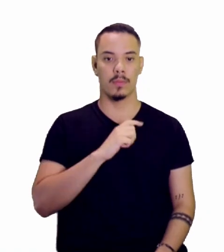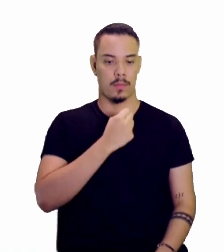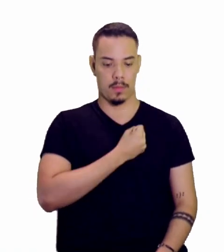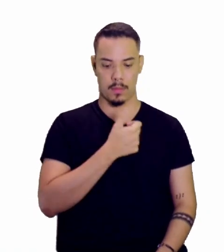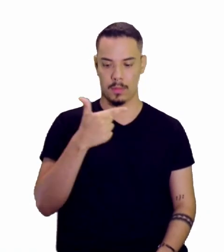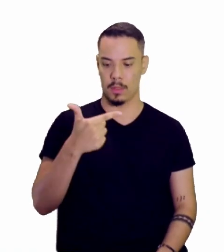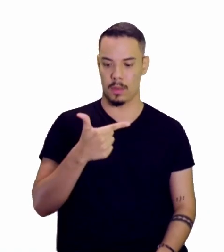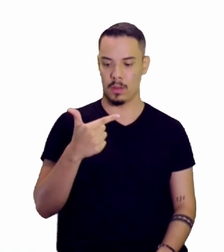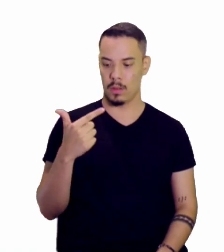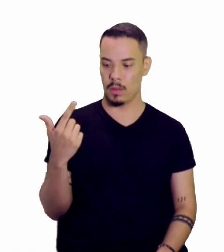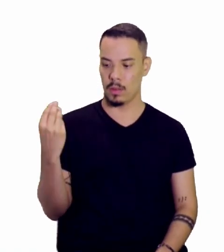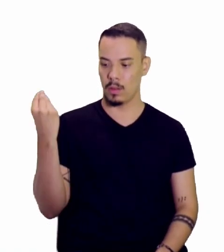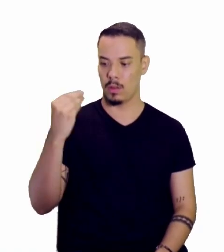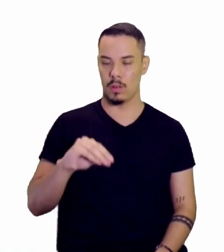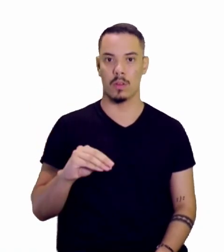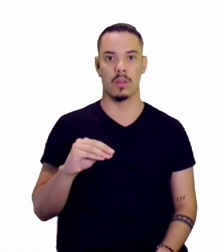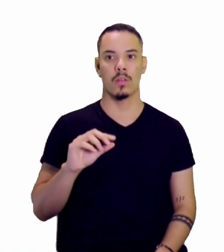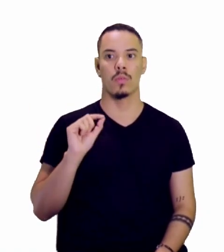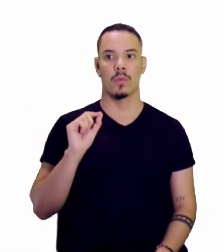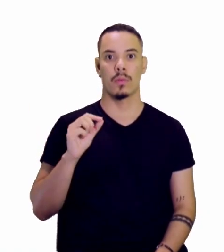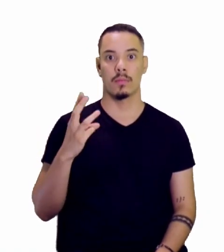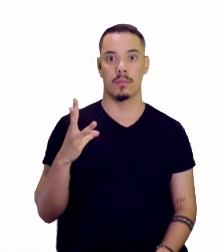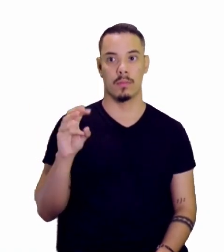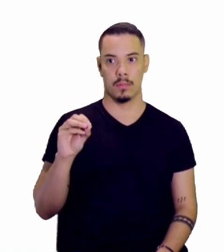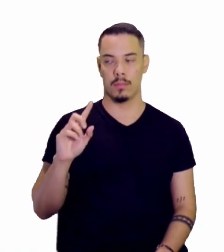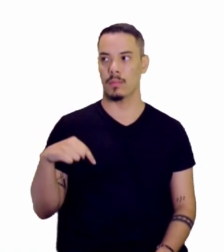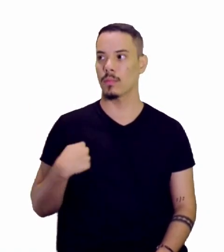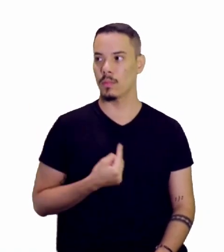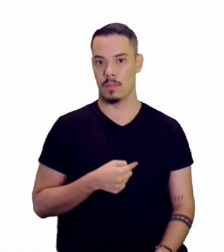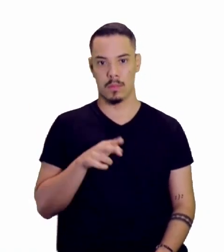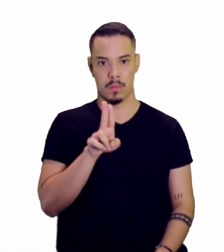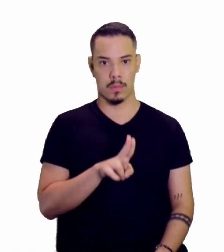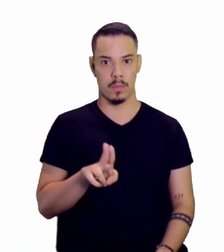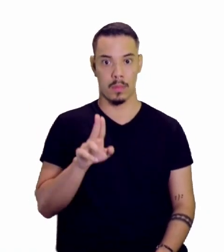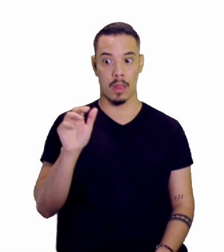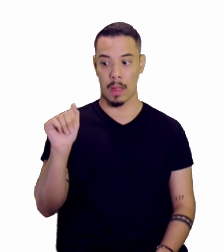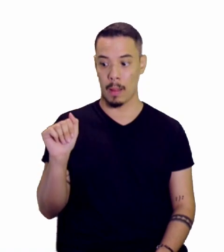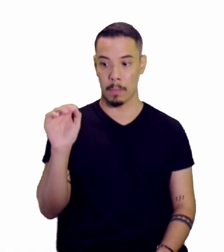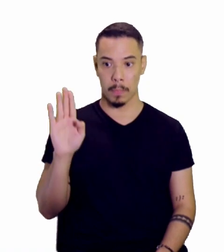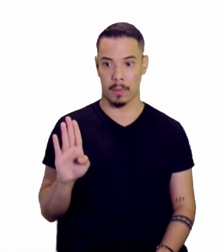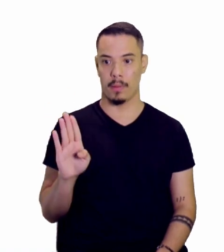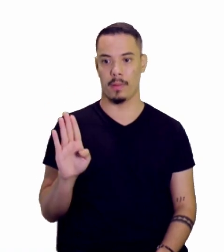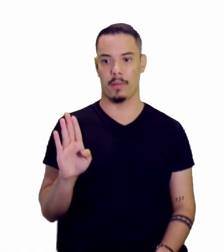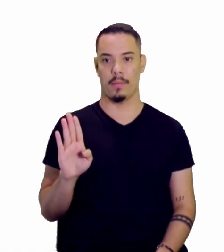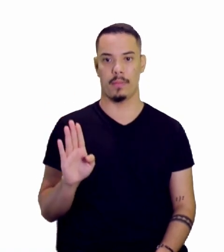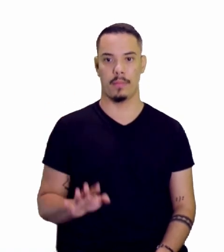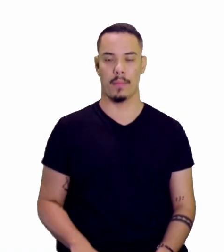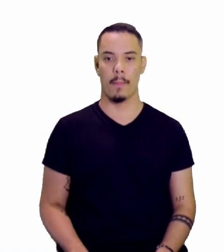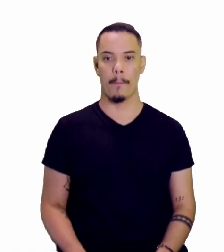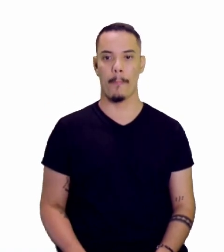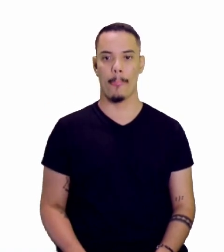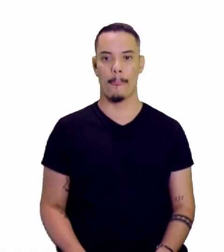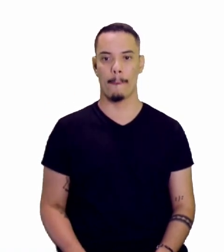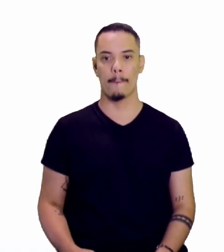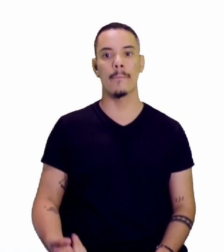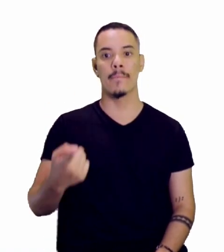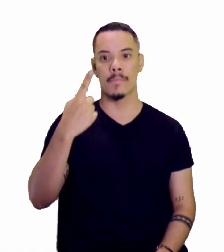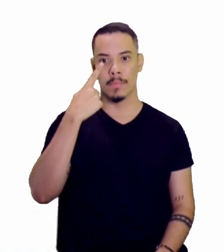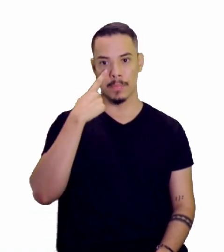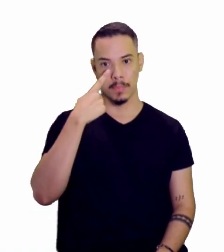vale 30. Então, é só a gente fazer essa utilização, né? A força de AB, né? Isso, olha só. Então, vamos pegar aqui,